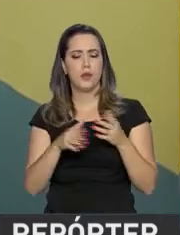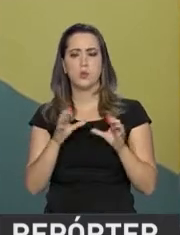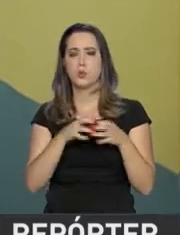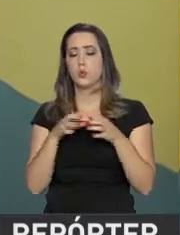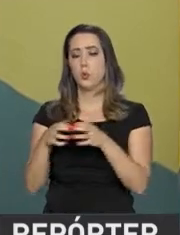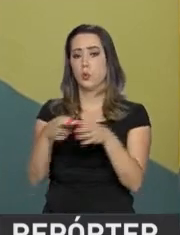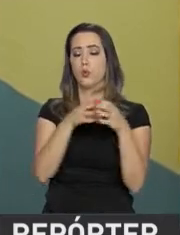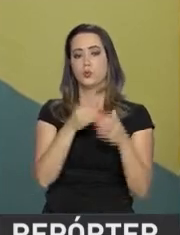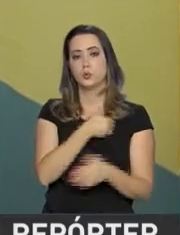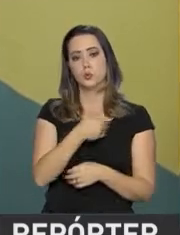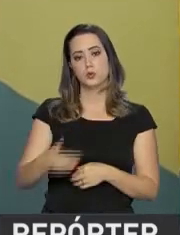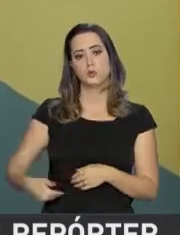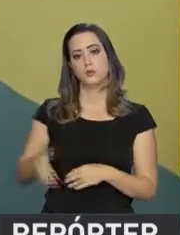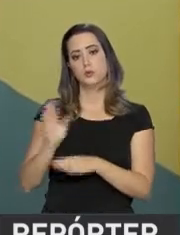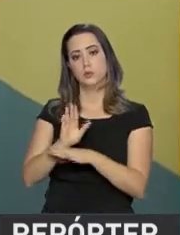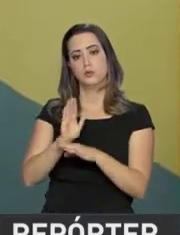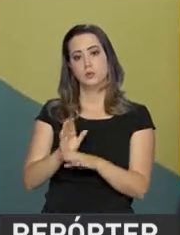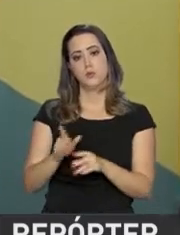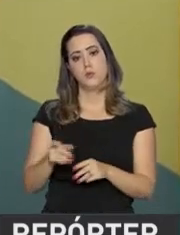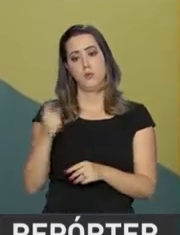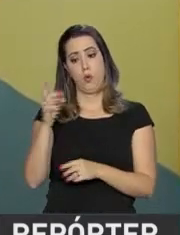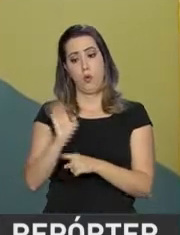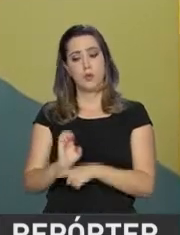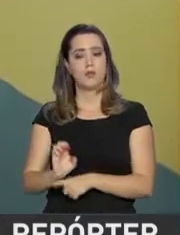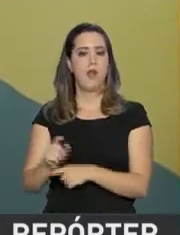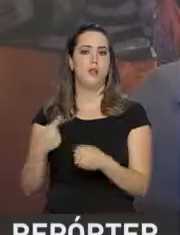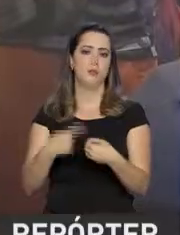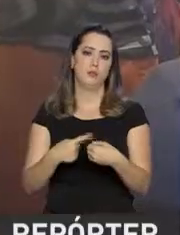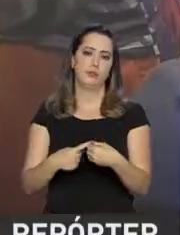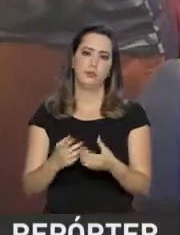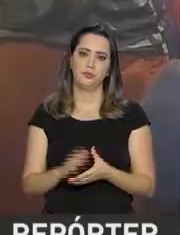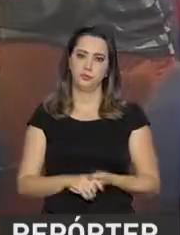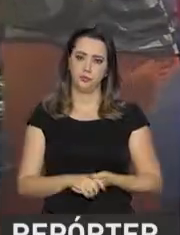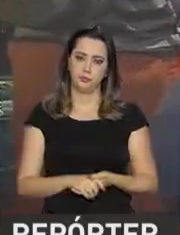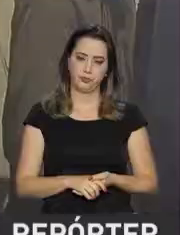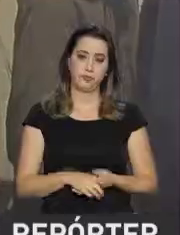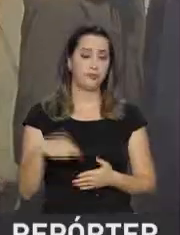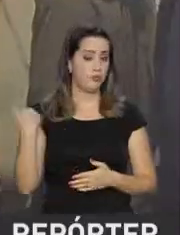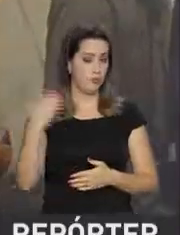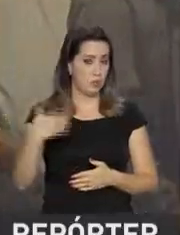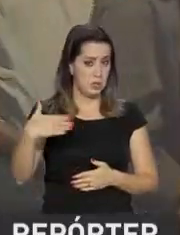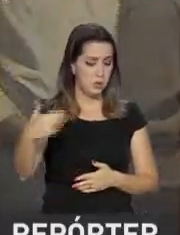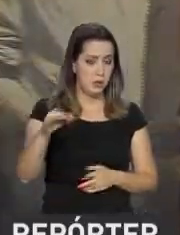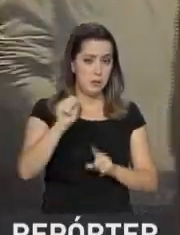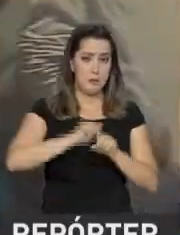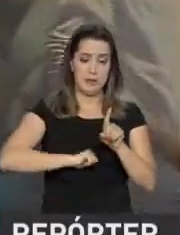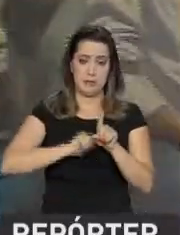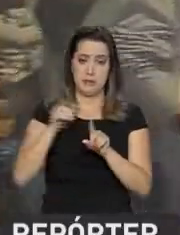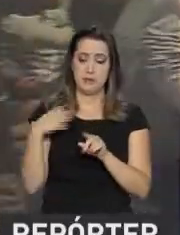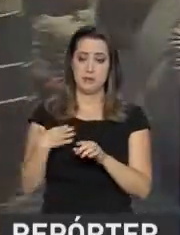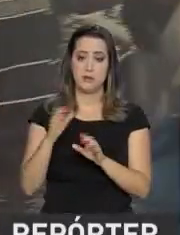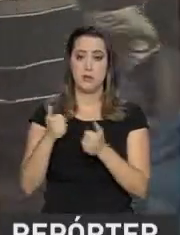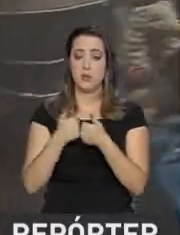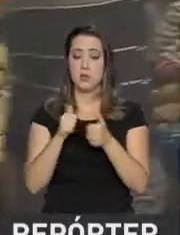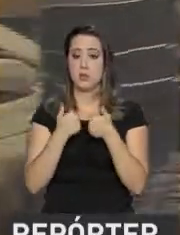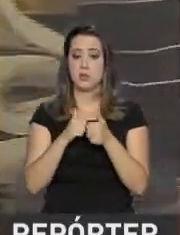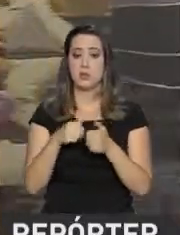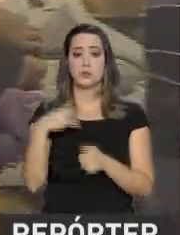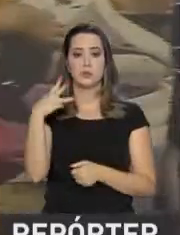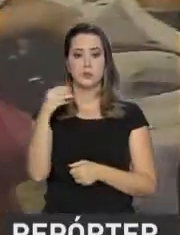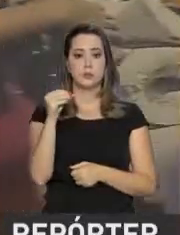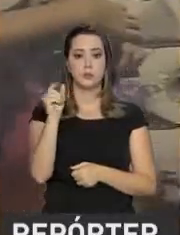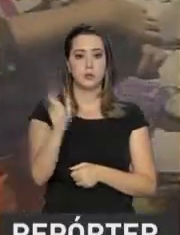já está contribuindo com o governo do estado e com o governo municipal para os próximos meses está previsto o transporte de cerca de